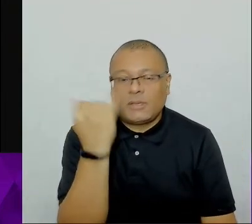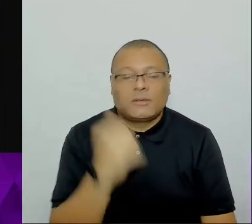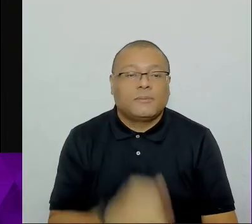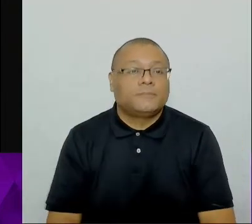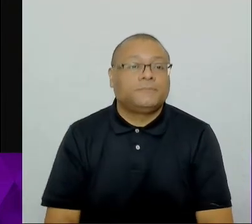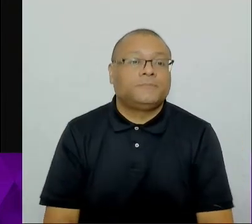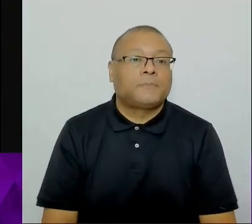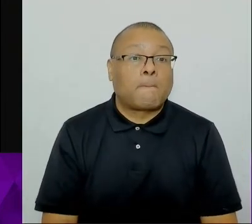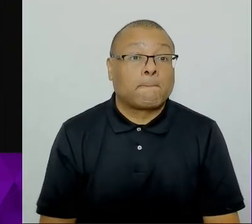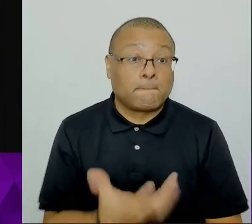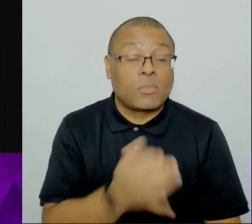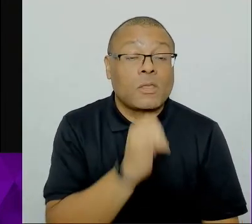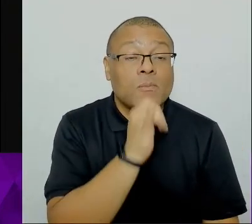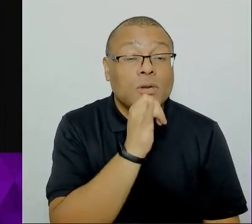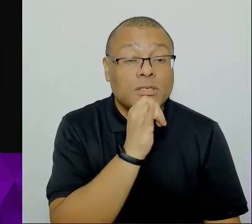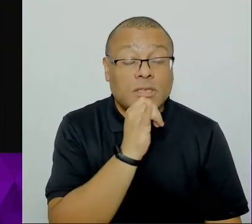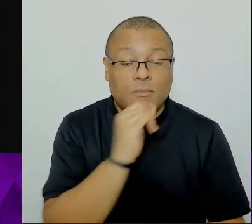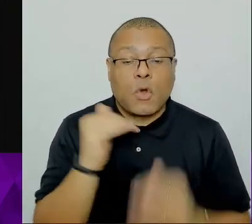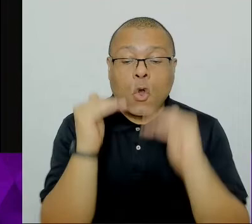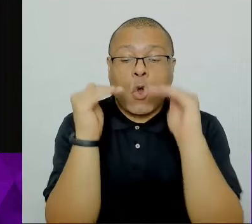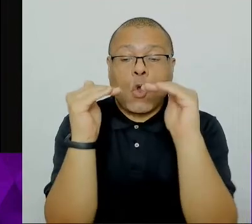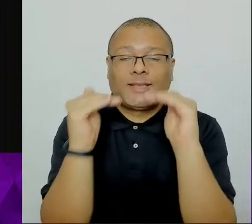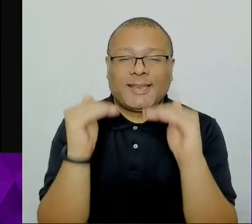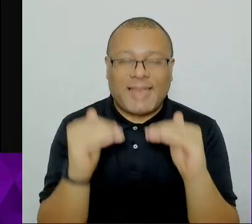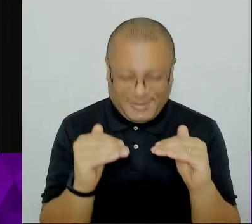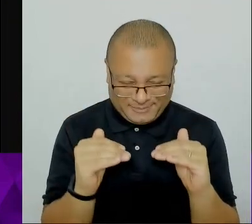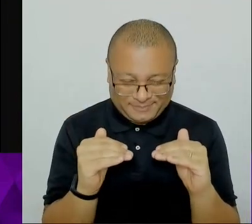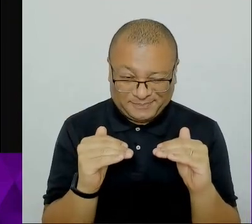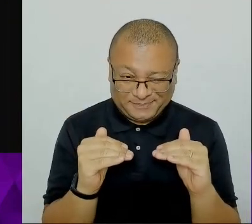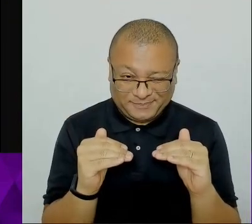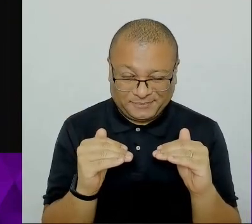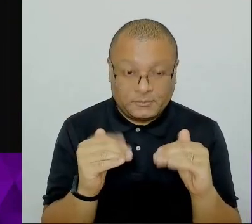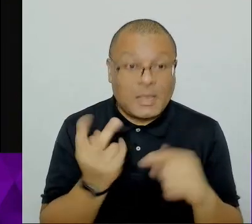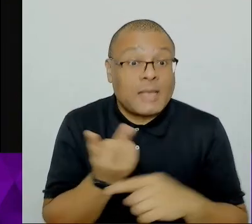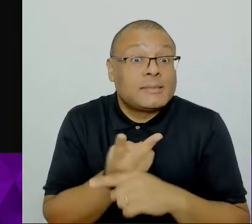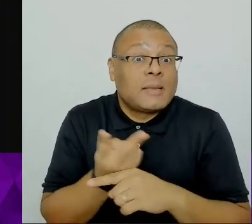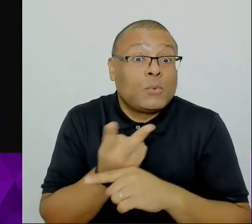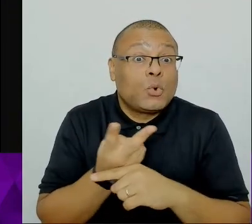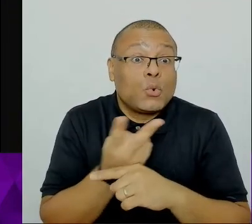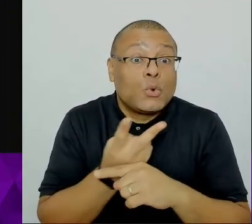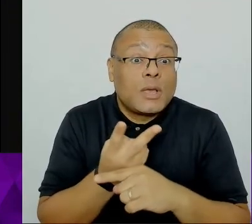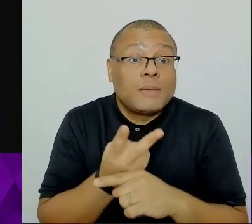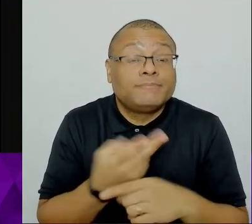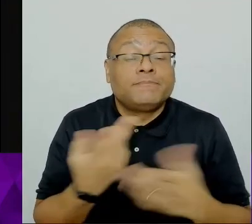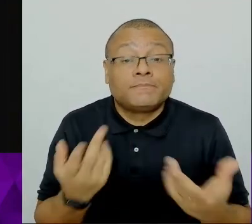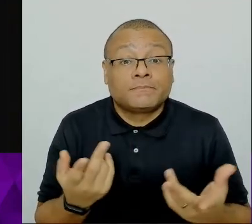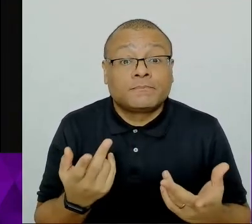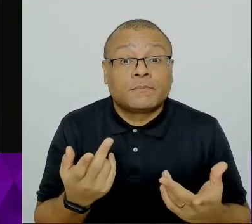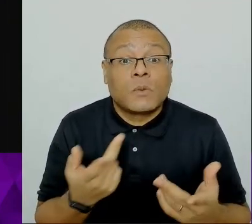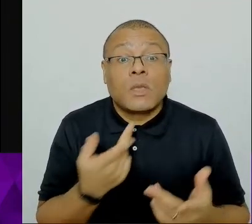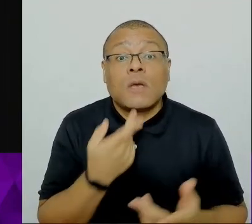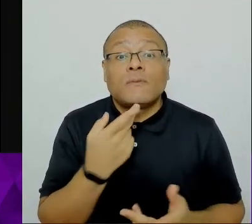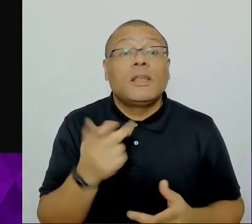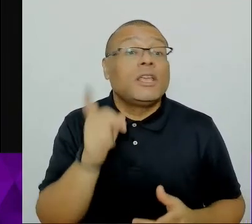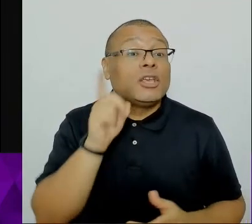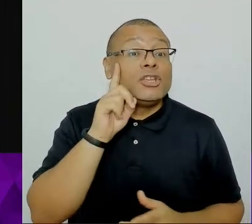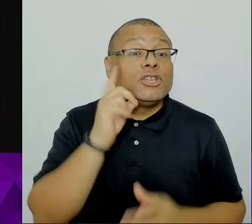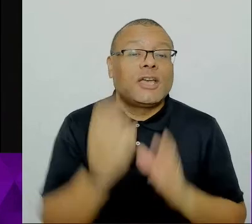Se eu quiser, por exemplo, ordenar essa busca por aqui eu coloquei por data de